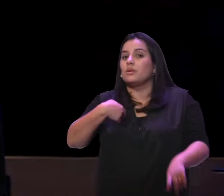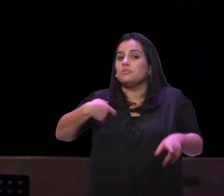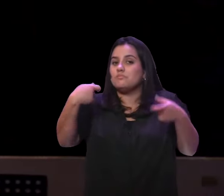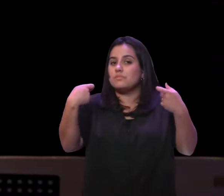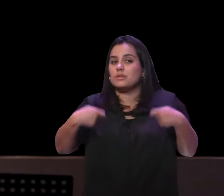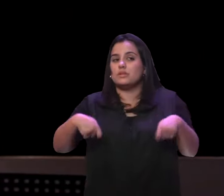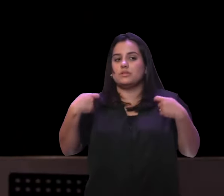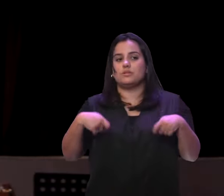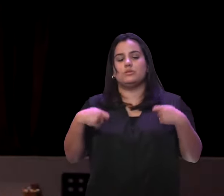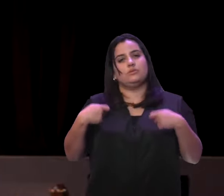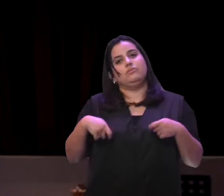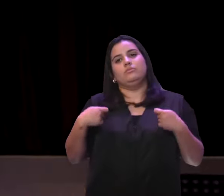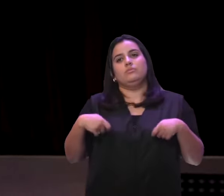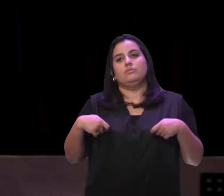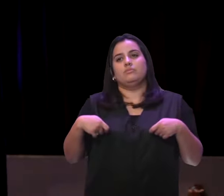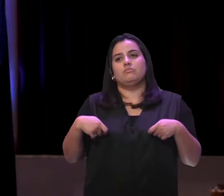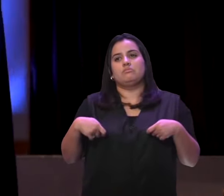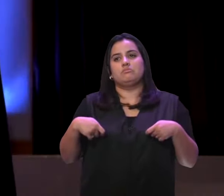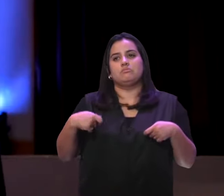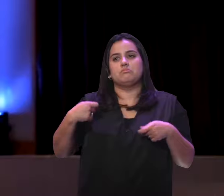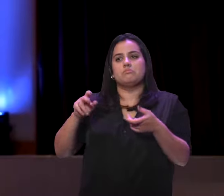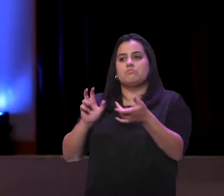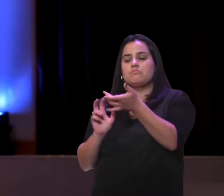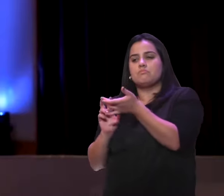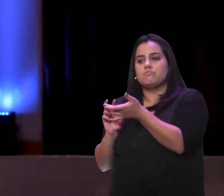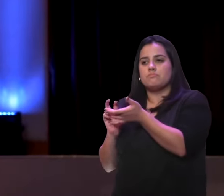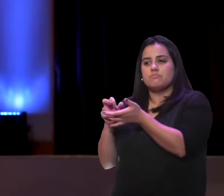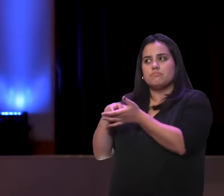preciso ser reverente.